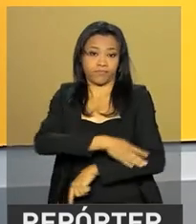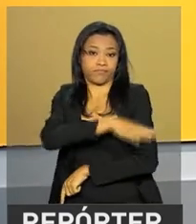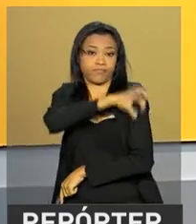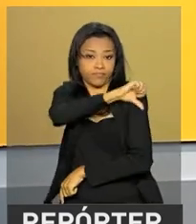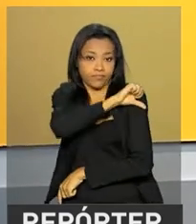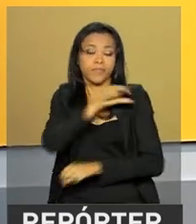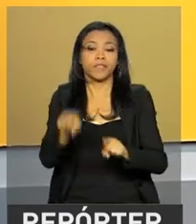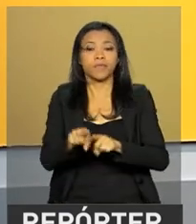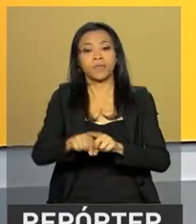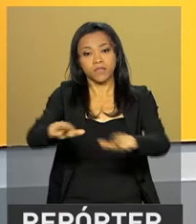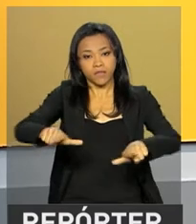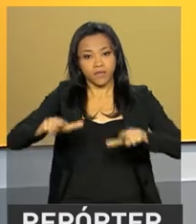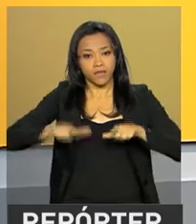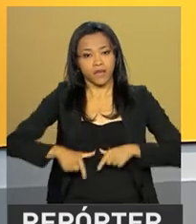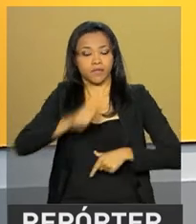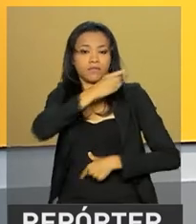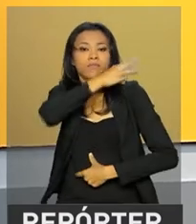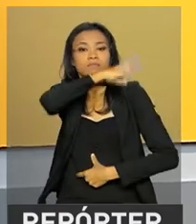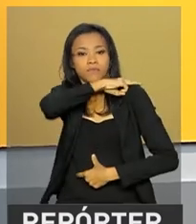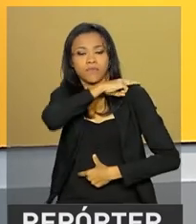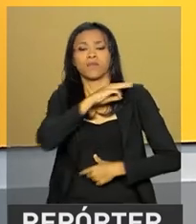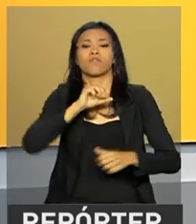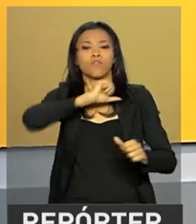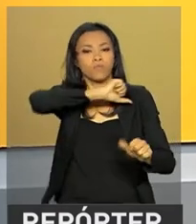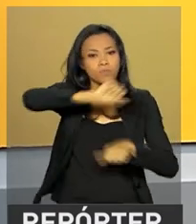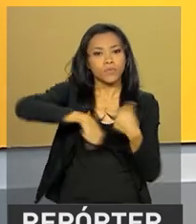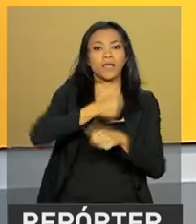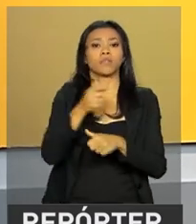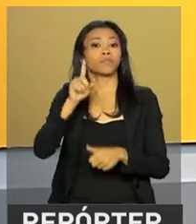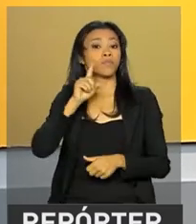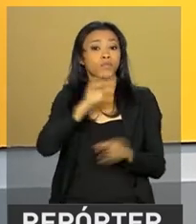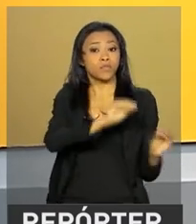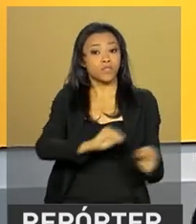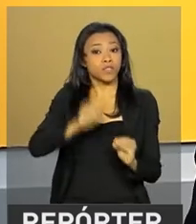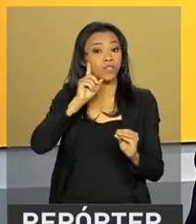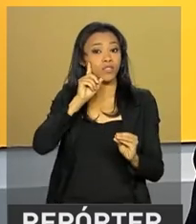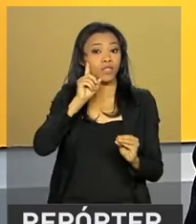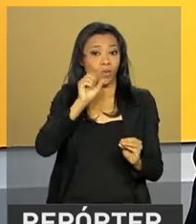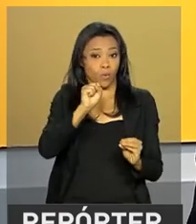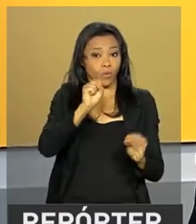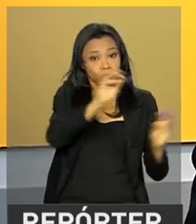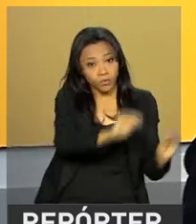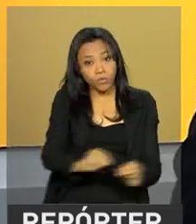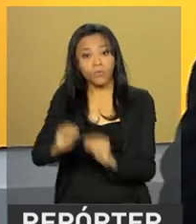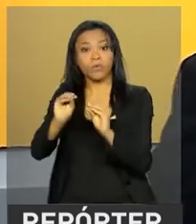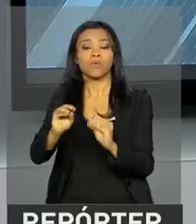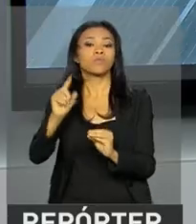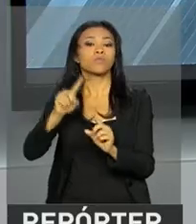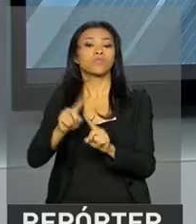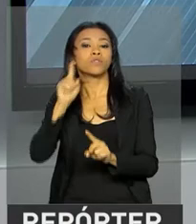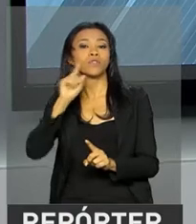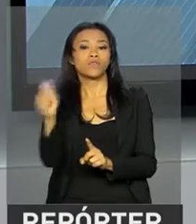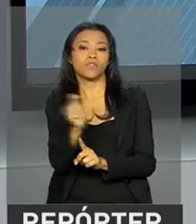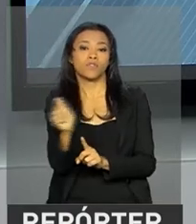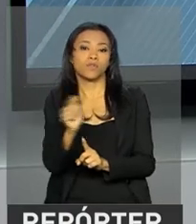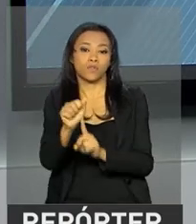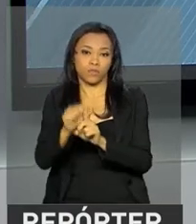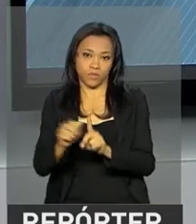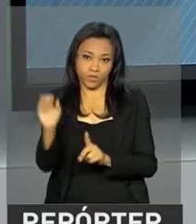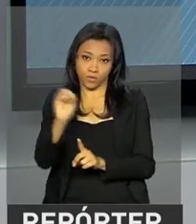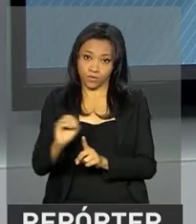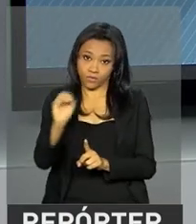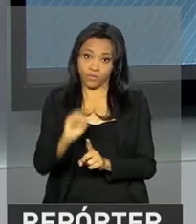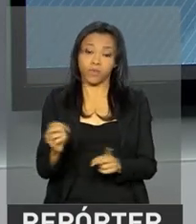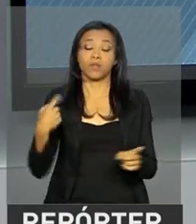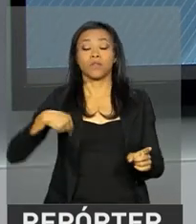médio. A data da prova foi alterada no dia 8 para o dia 22 de outubro. E o Repórter NBR fica por